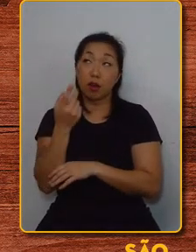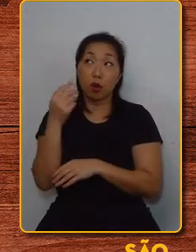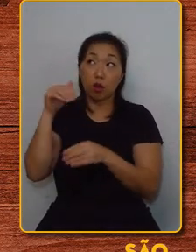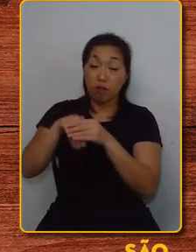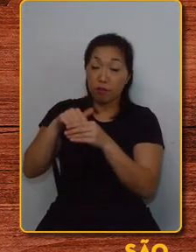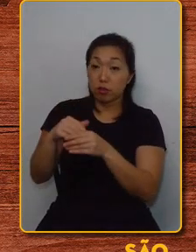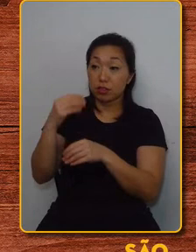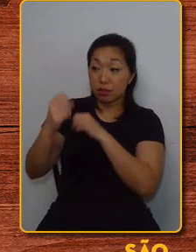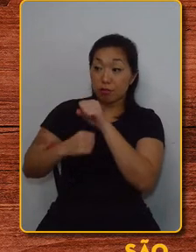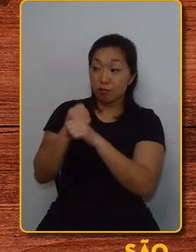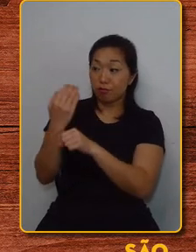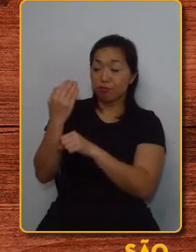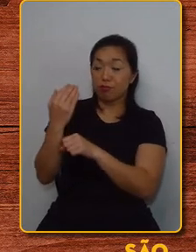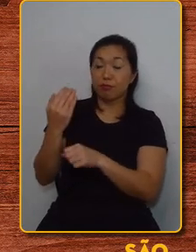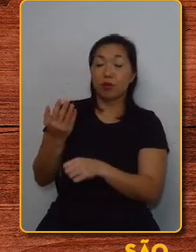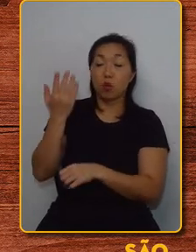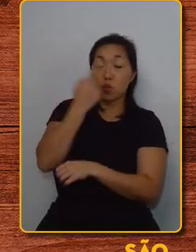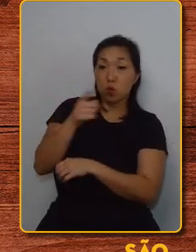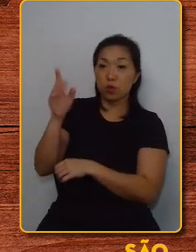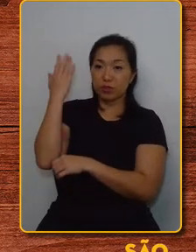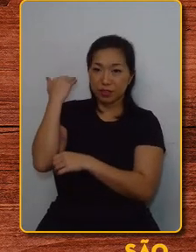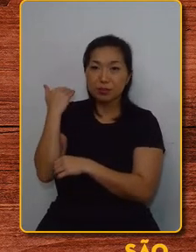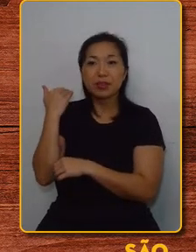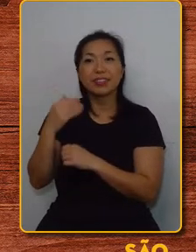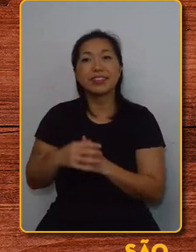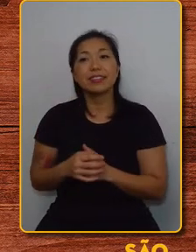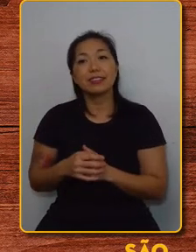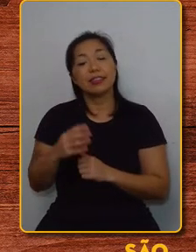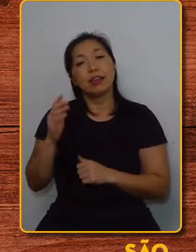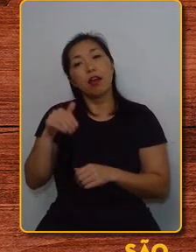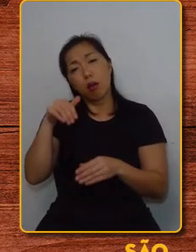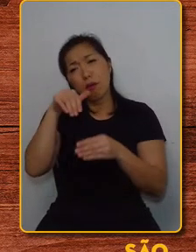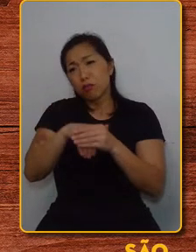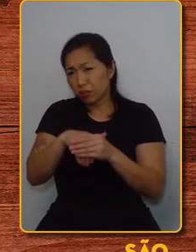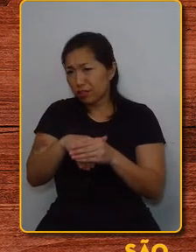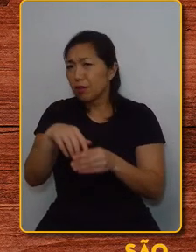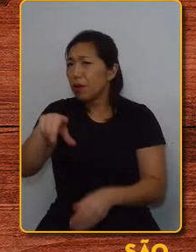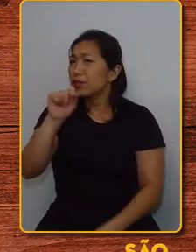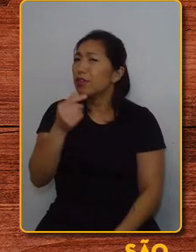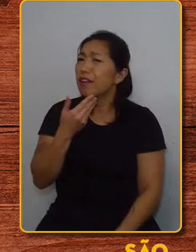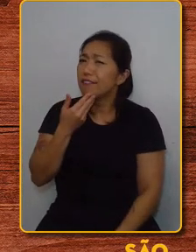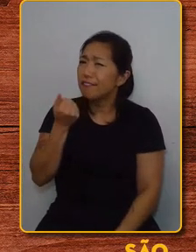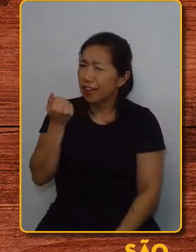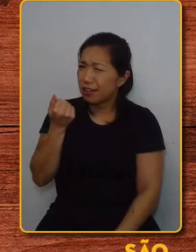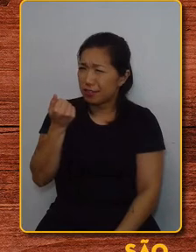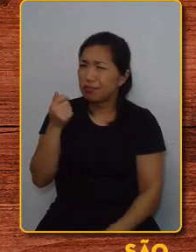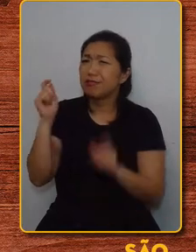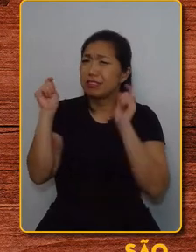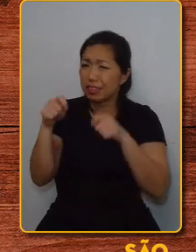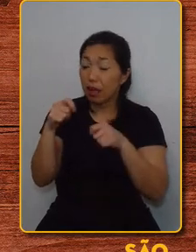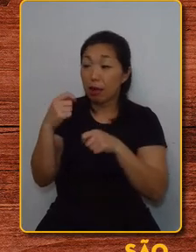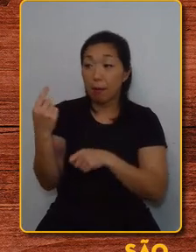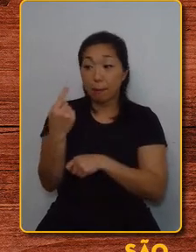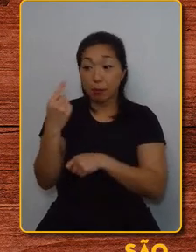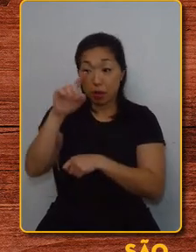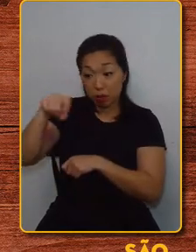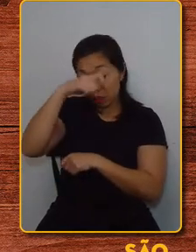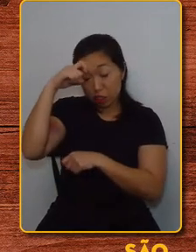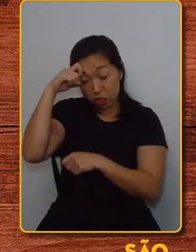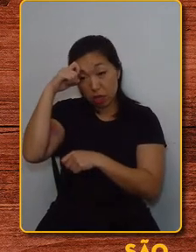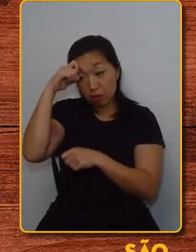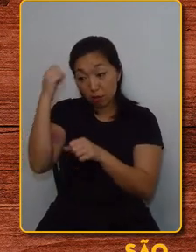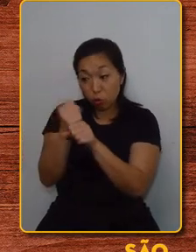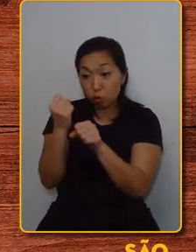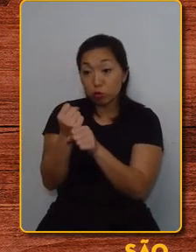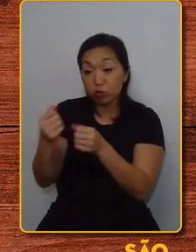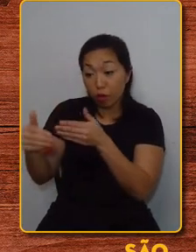muito fácil e eu espero que a gente possa, a partir de 1º de janeiro, reconstruir um caminho que todos nós